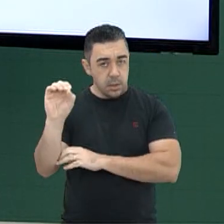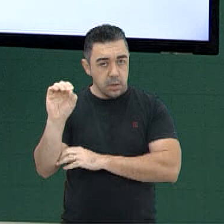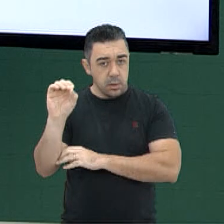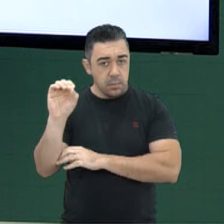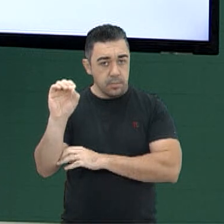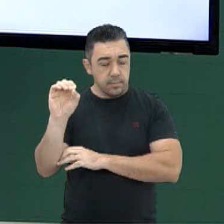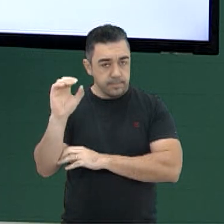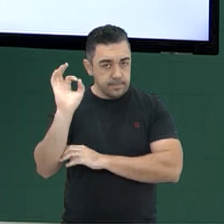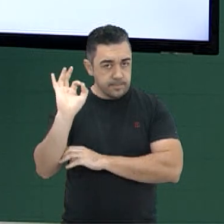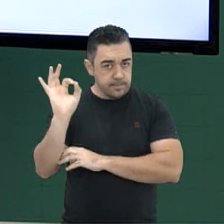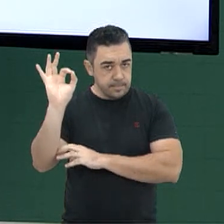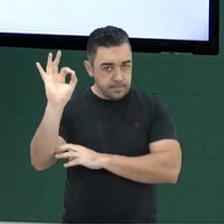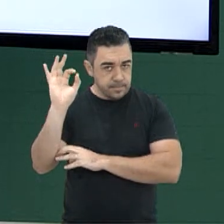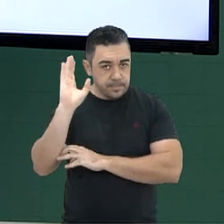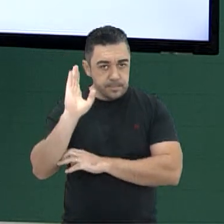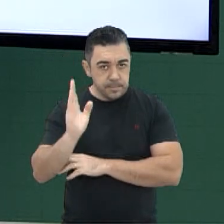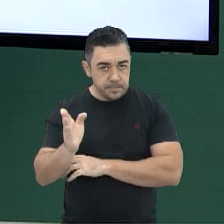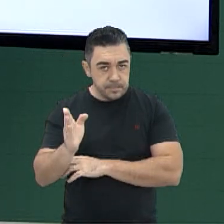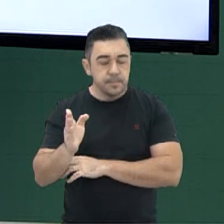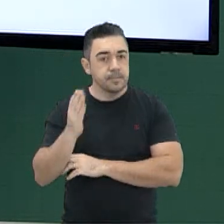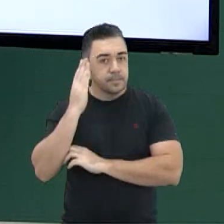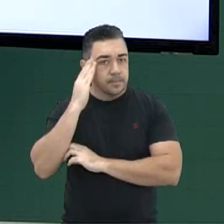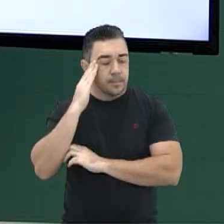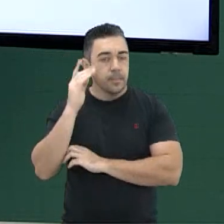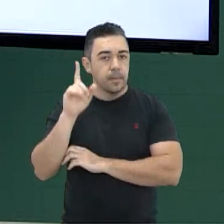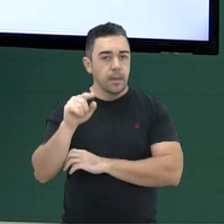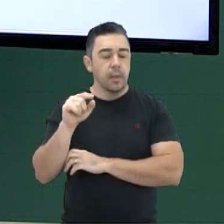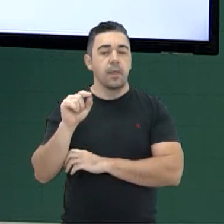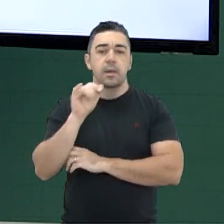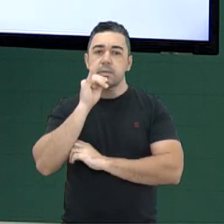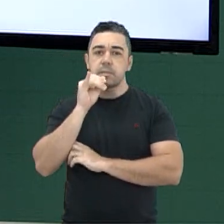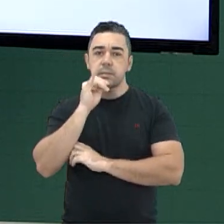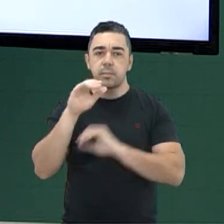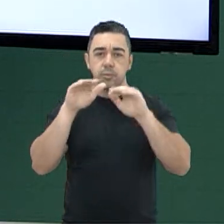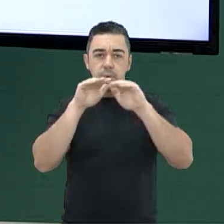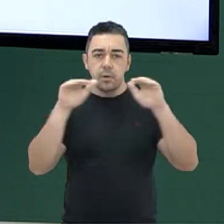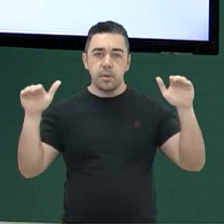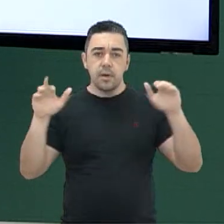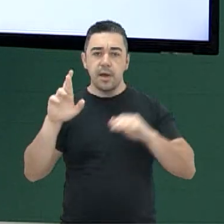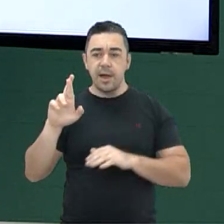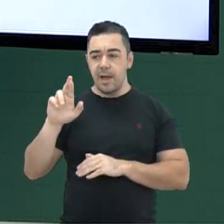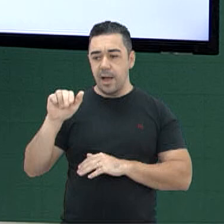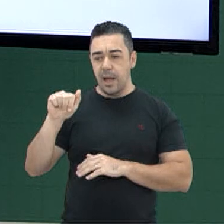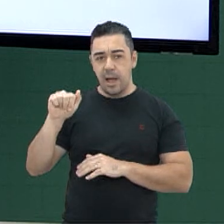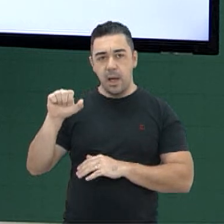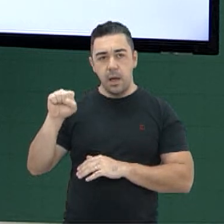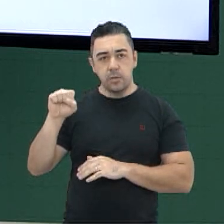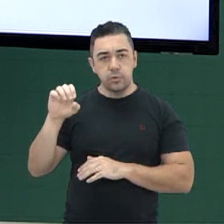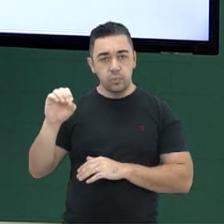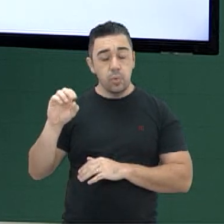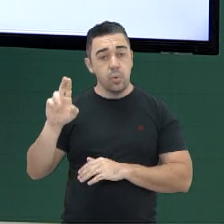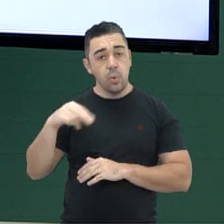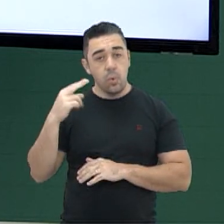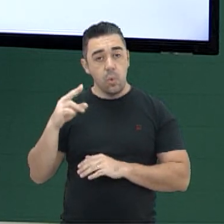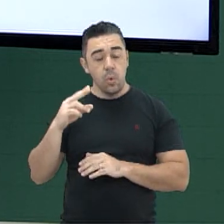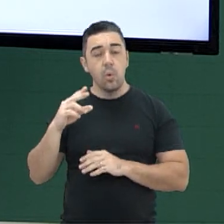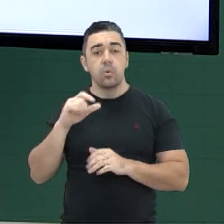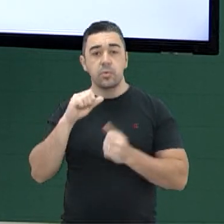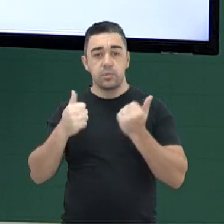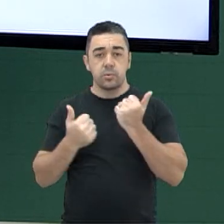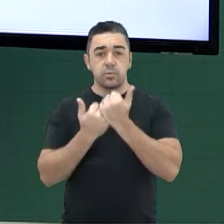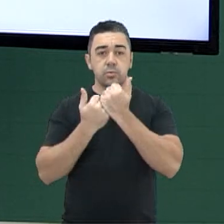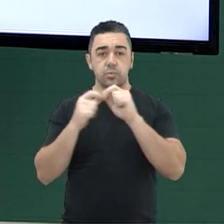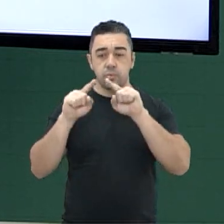180 graus. Tá? Então, é um ângulo raso, é um ângulo suplementar, e se eu falar ainda mais, se eu